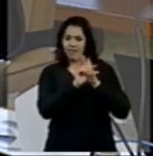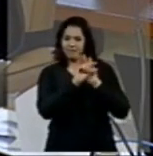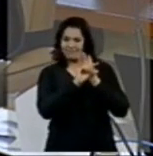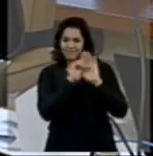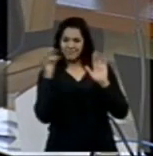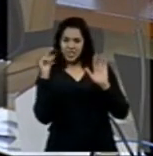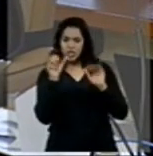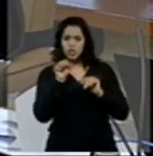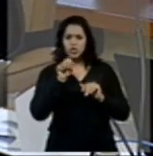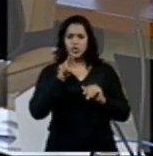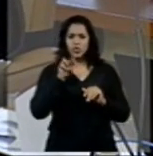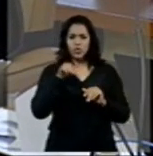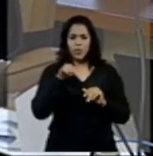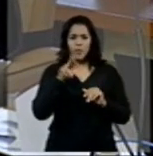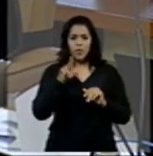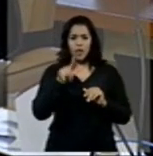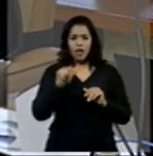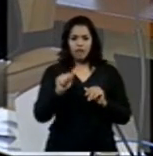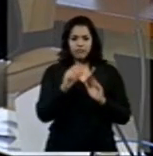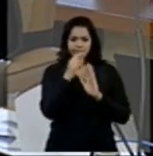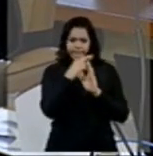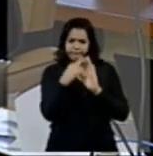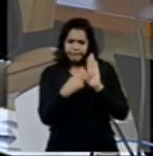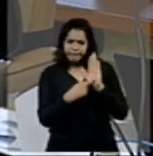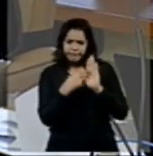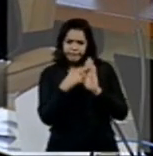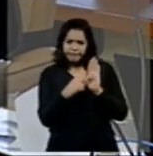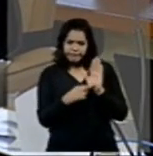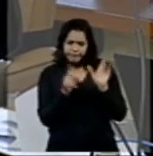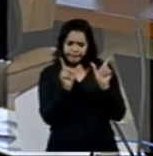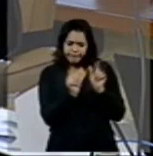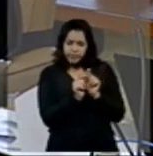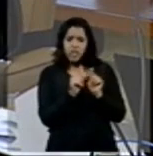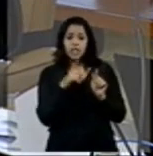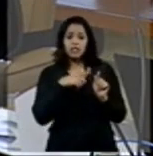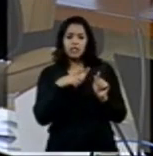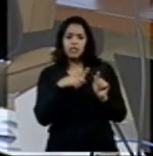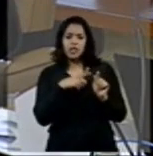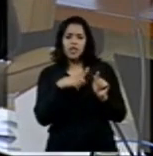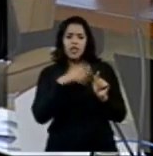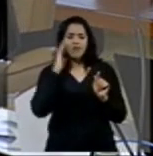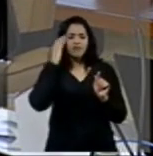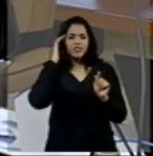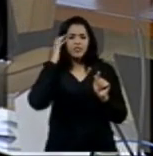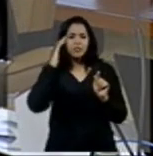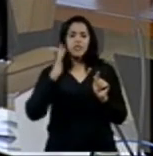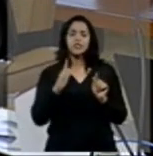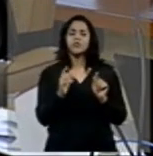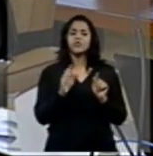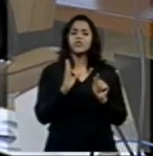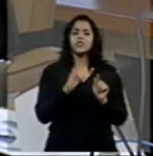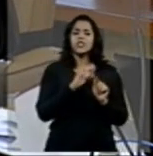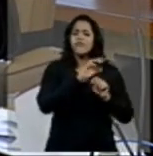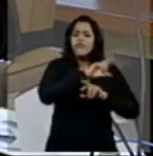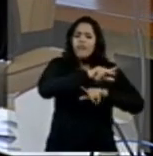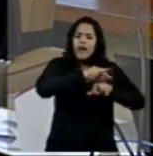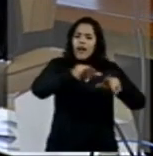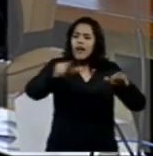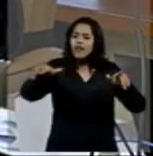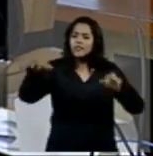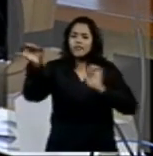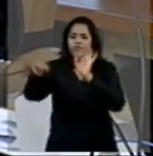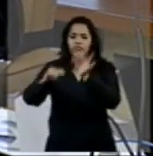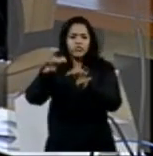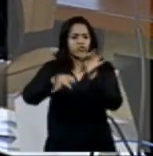enunciado de súmula, como se sabe, compila entendimentos proferidos reiteradamente por diversos